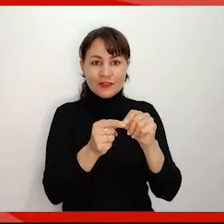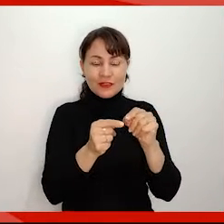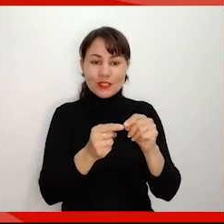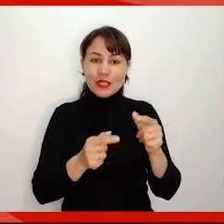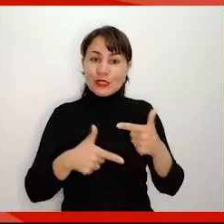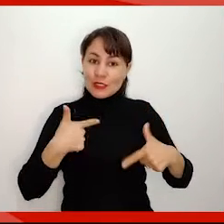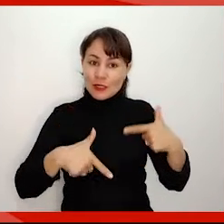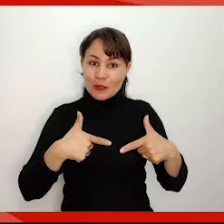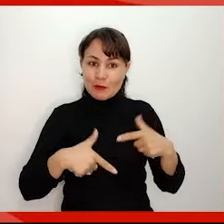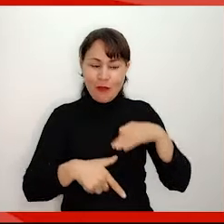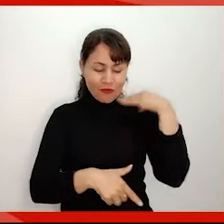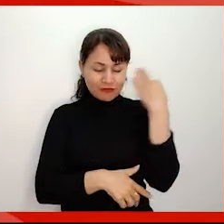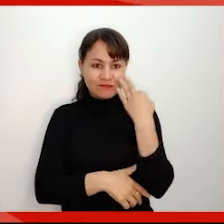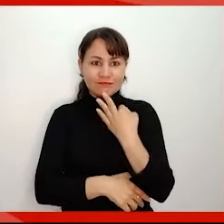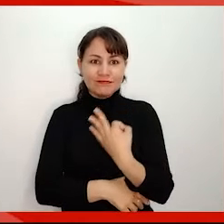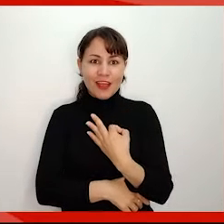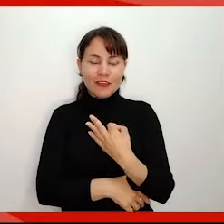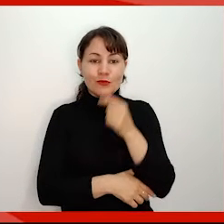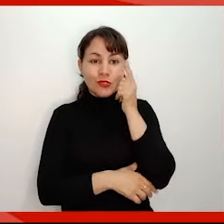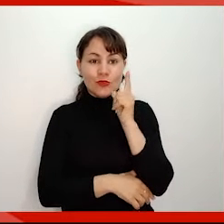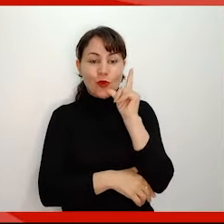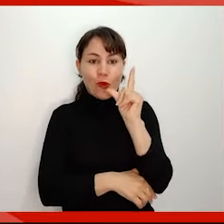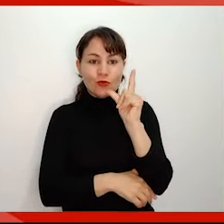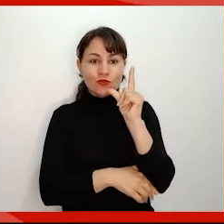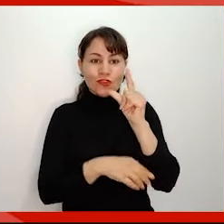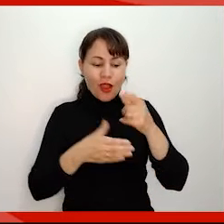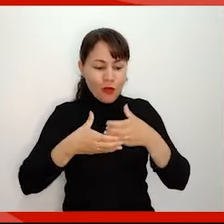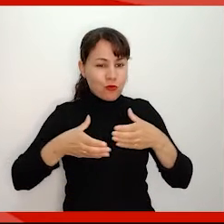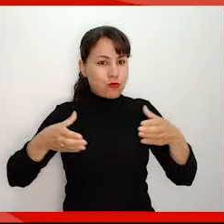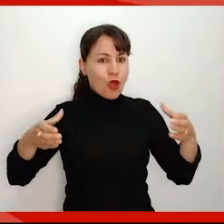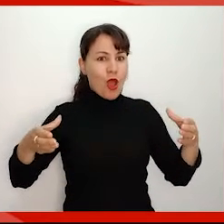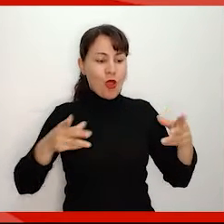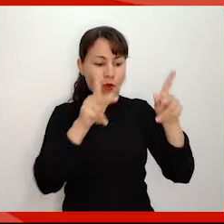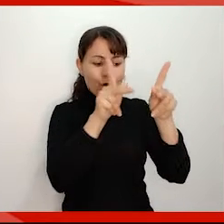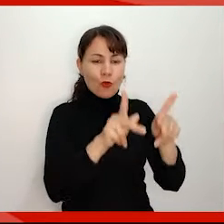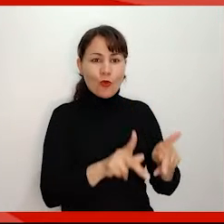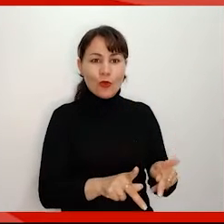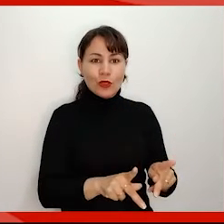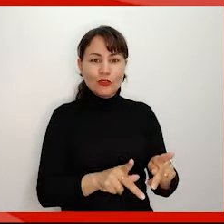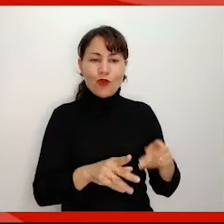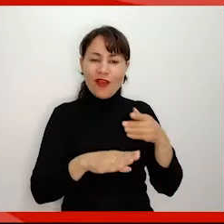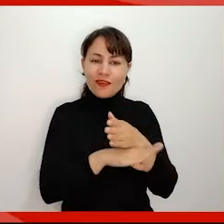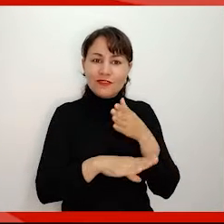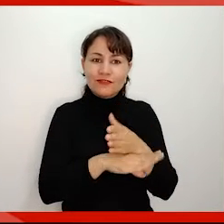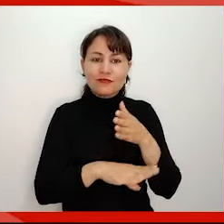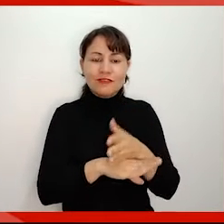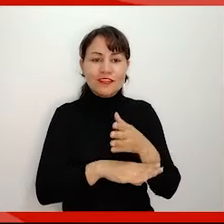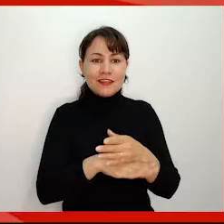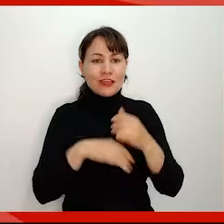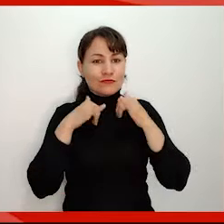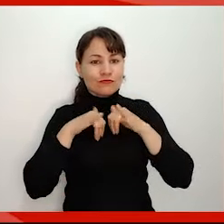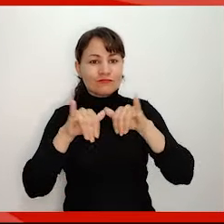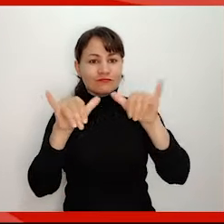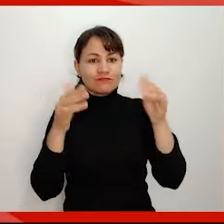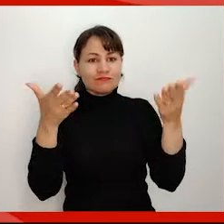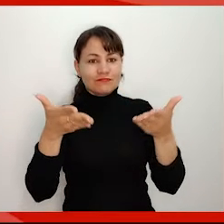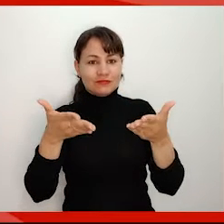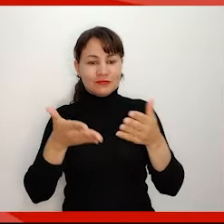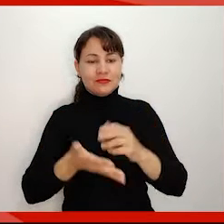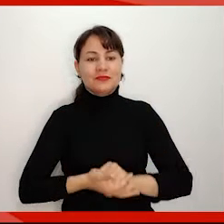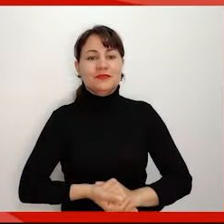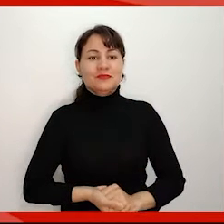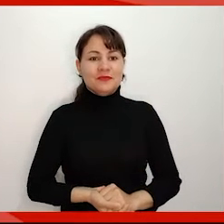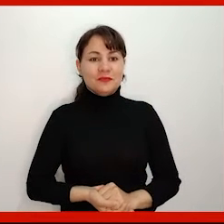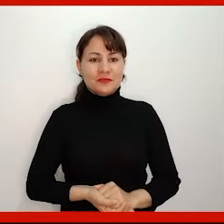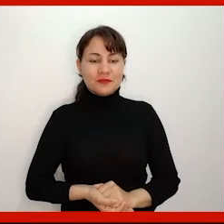imensamente a pessoa que está fazendo esse trabalho fantástico para que a gente possa atingir o maior número de pessoas com essas informações de